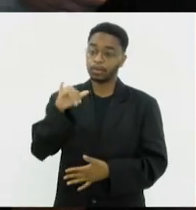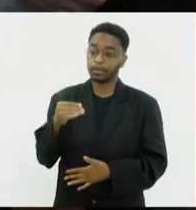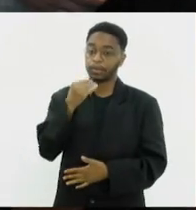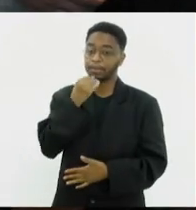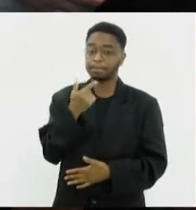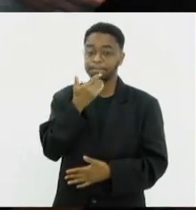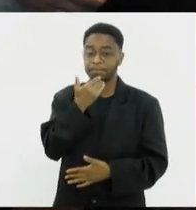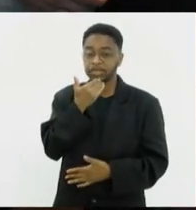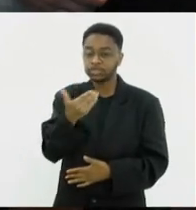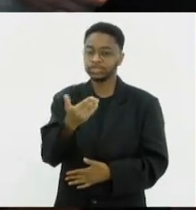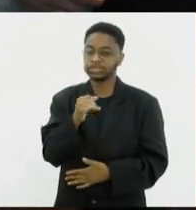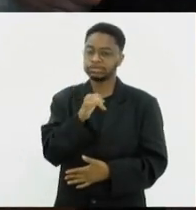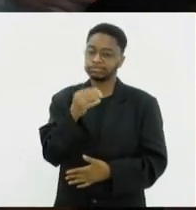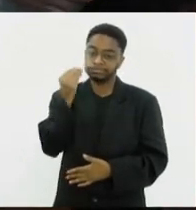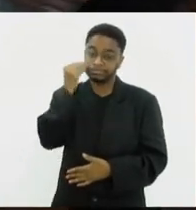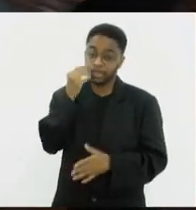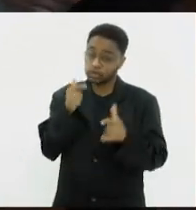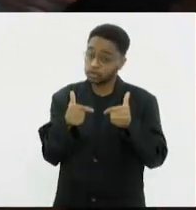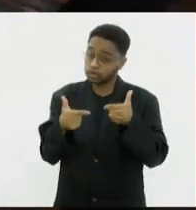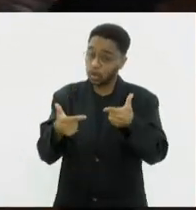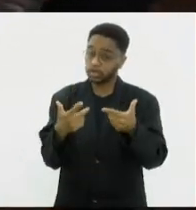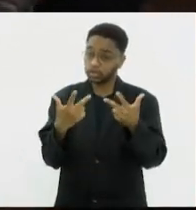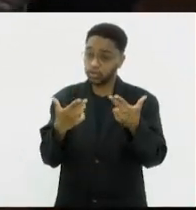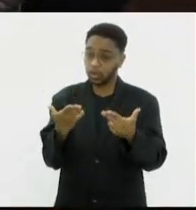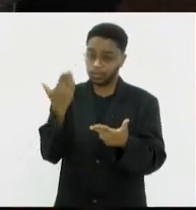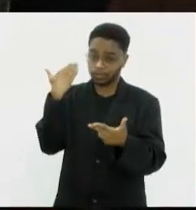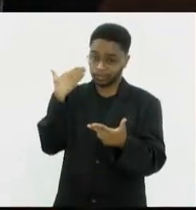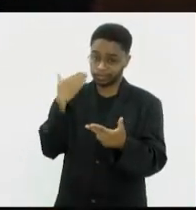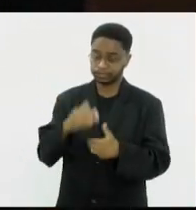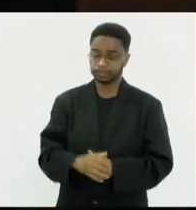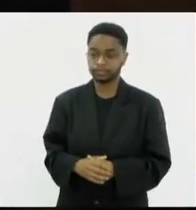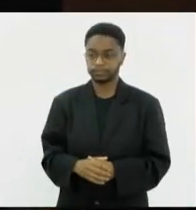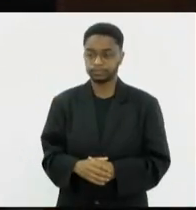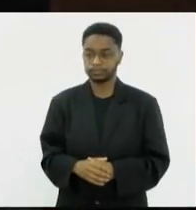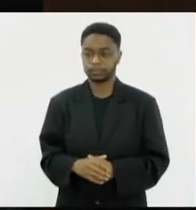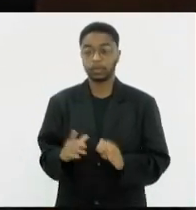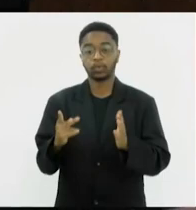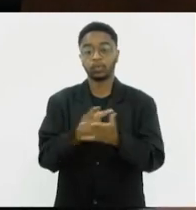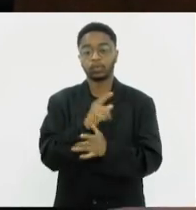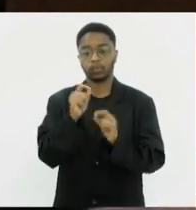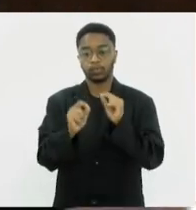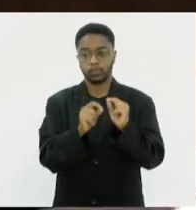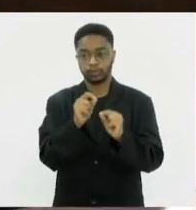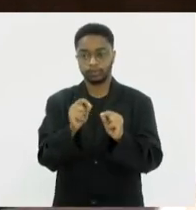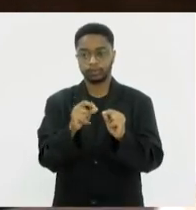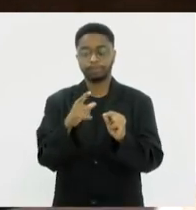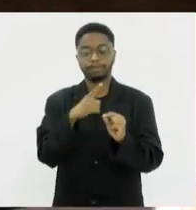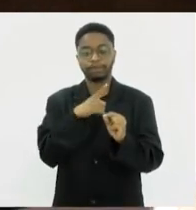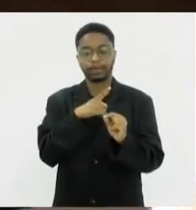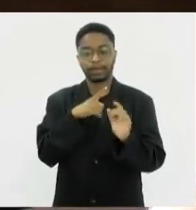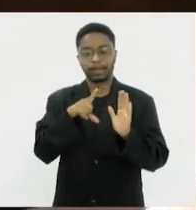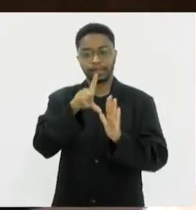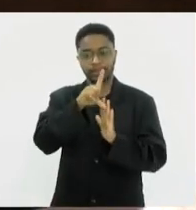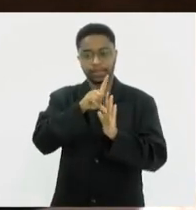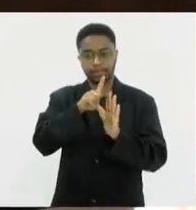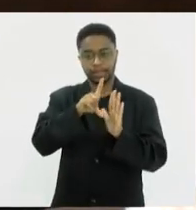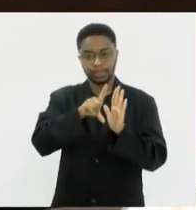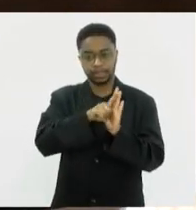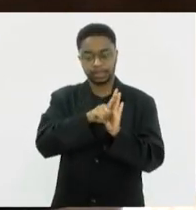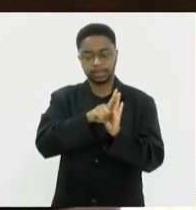se eu tenho a mesma sorte que eu tive no primeiro. Então, o que acontece? Nós temos uma lei de